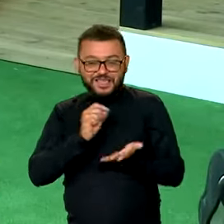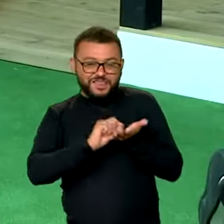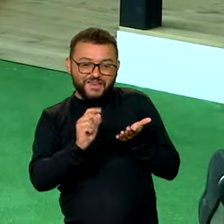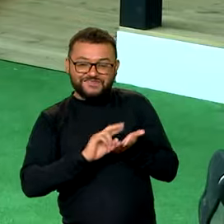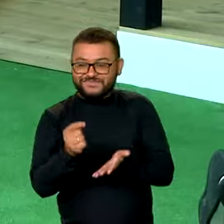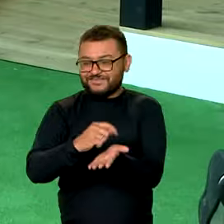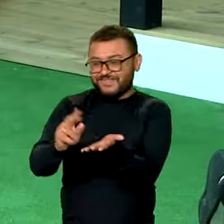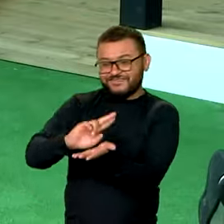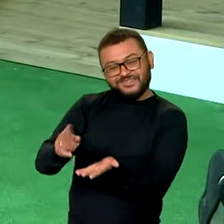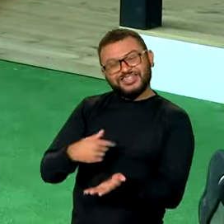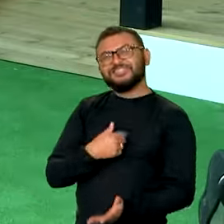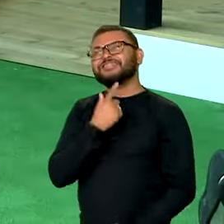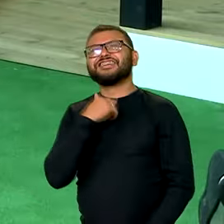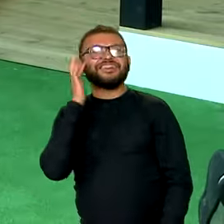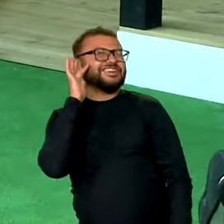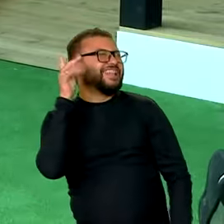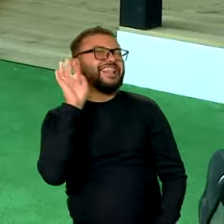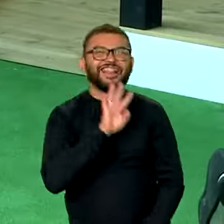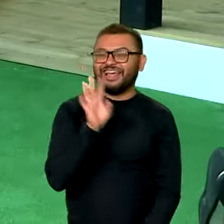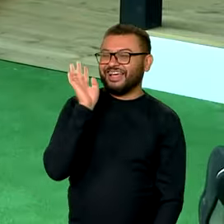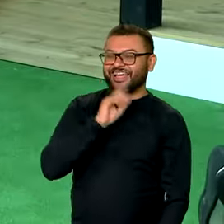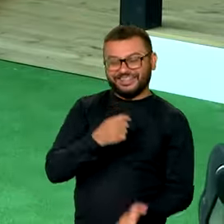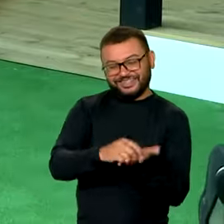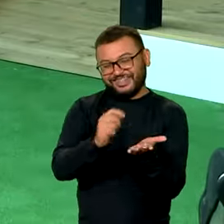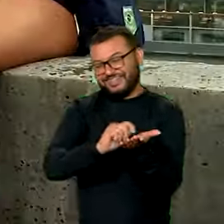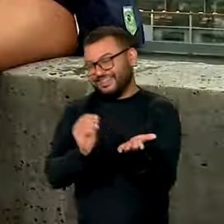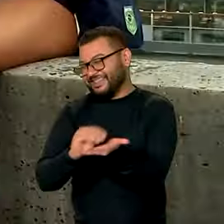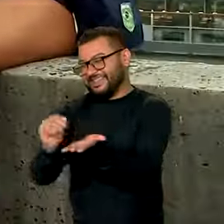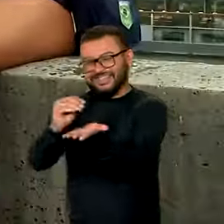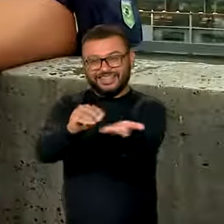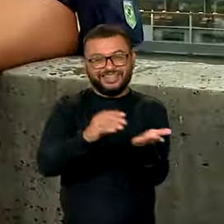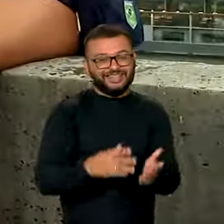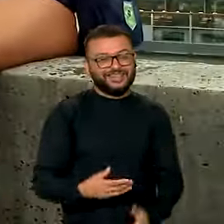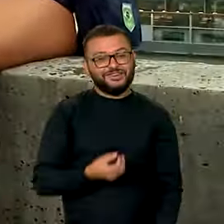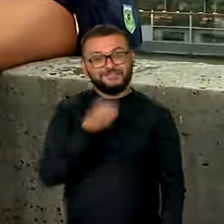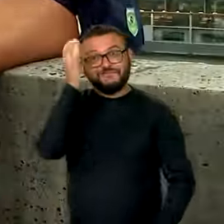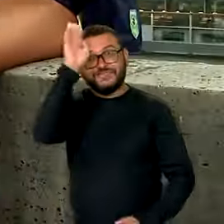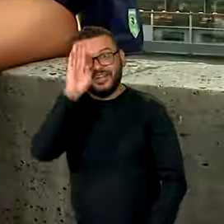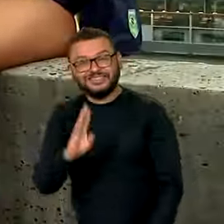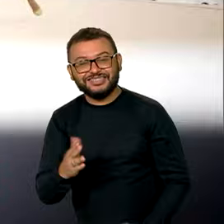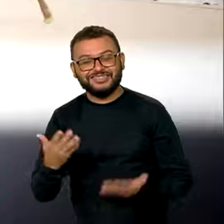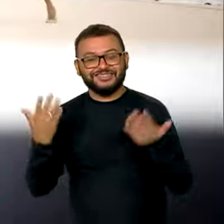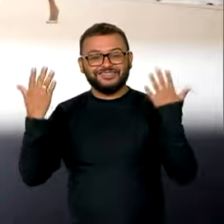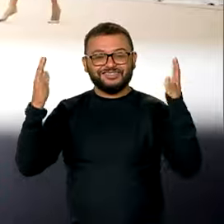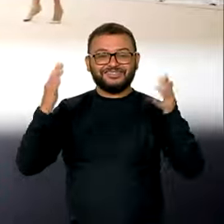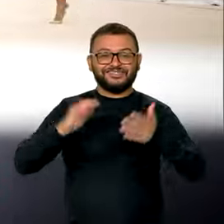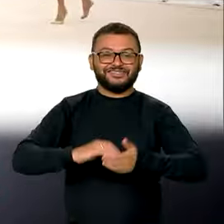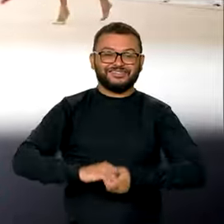eu sempre quis fazer isso. É muito legal dar autógrafo. Ah, Brasil!